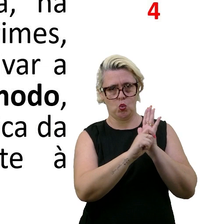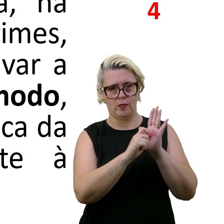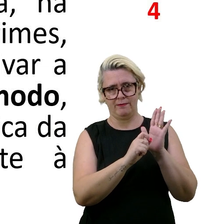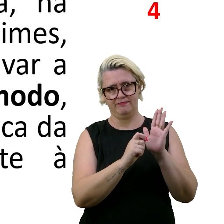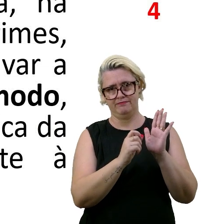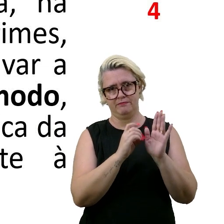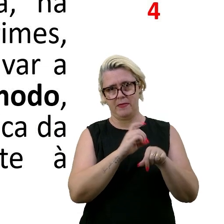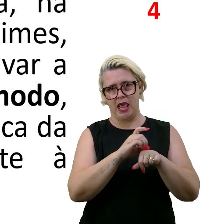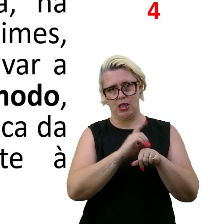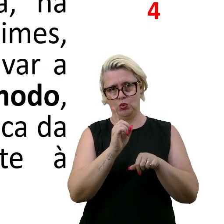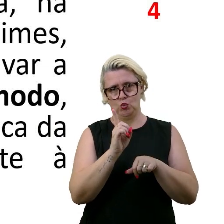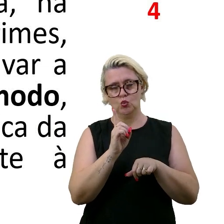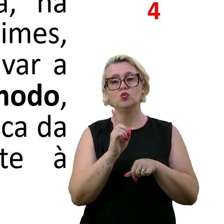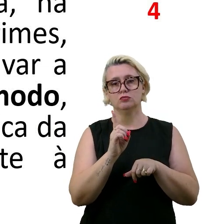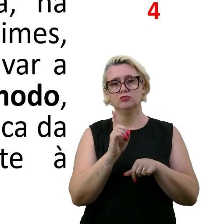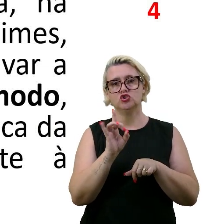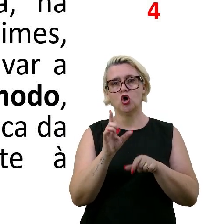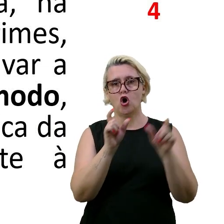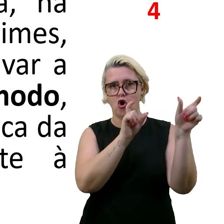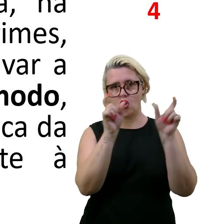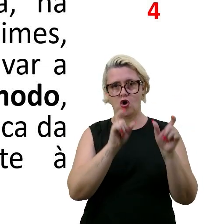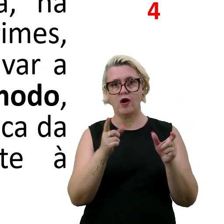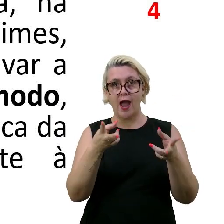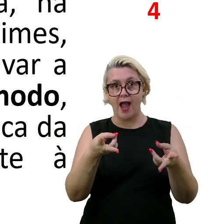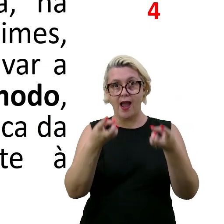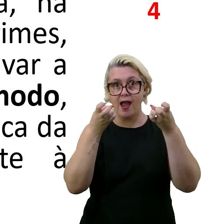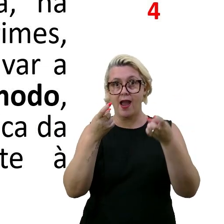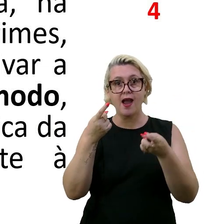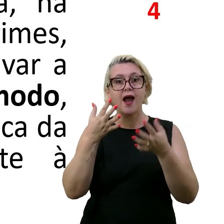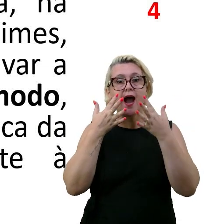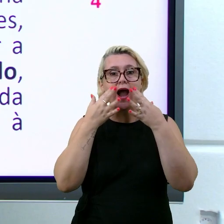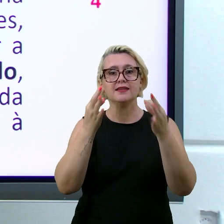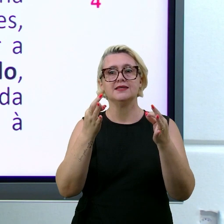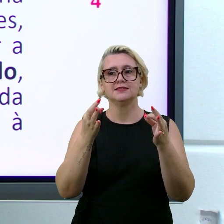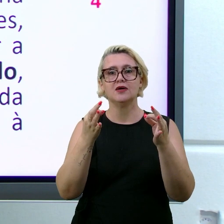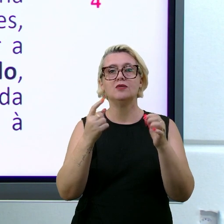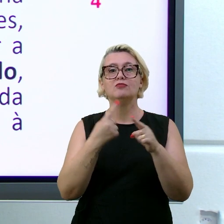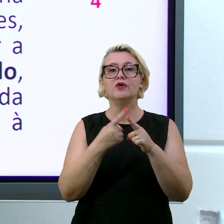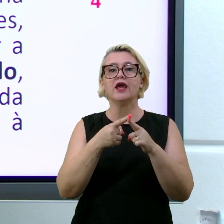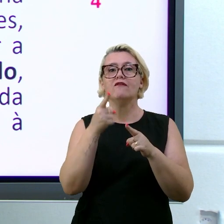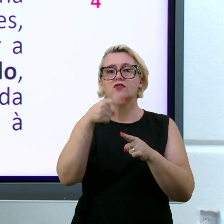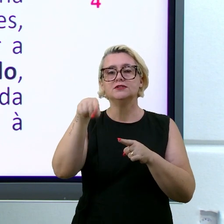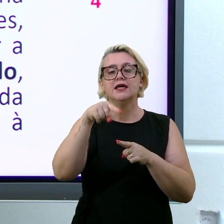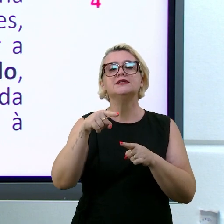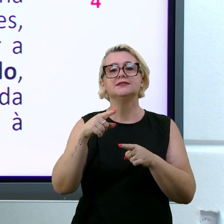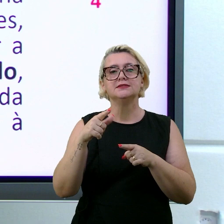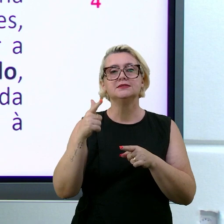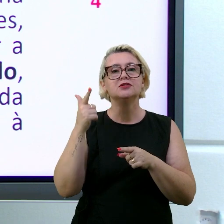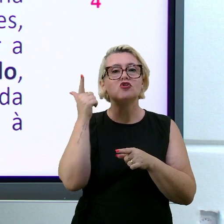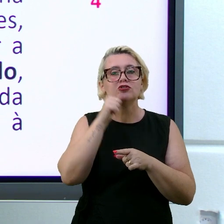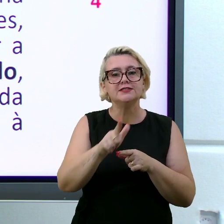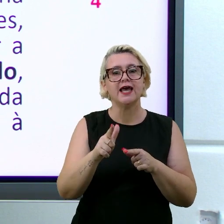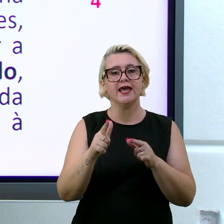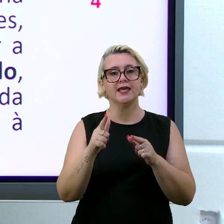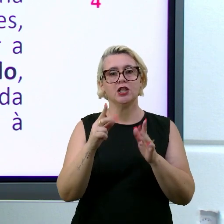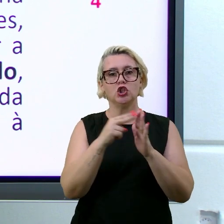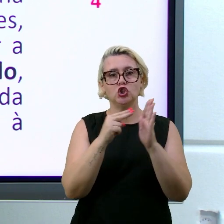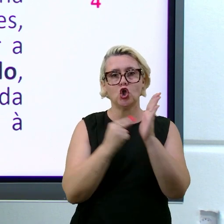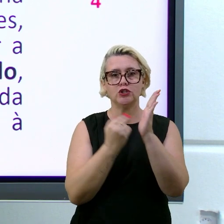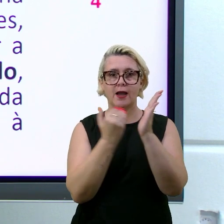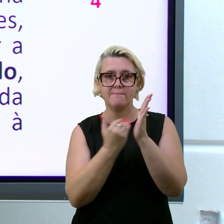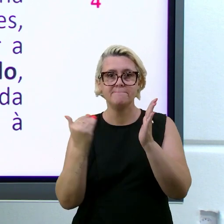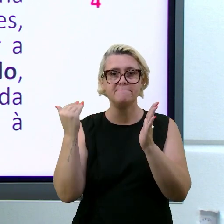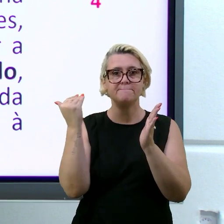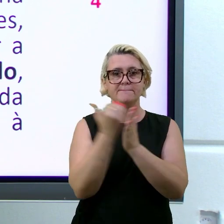para esses. Operadores argumentativos garantem a sua nota máxima na competência 4. Não se